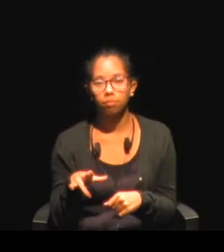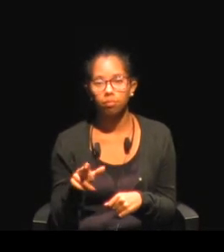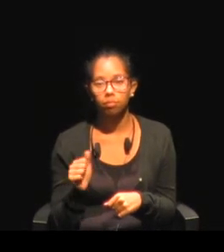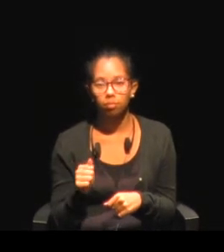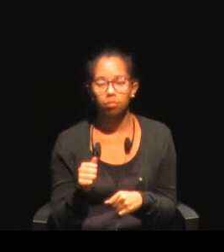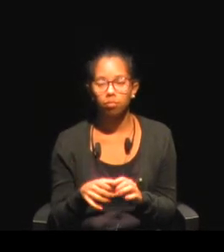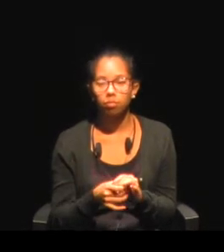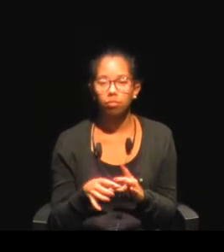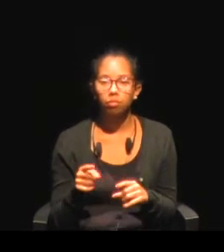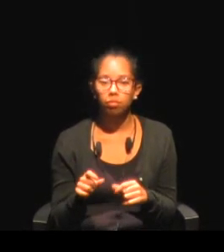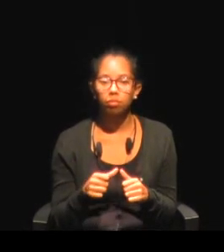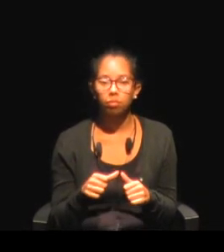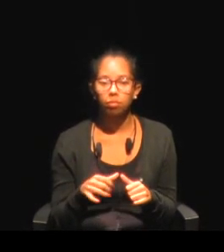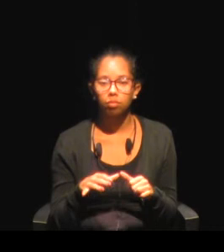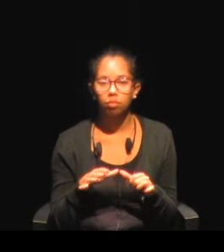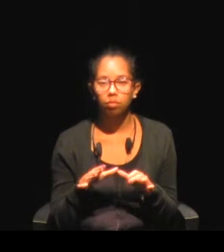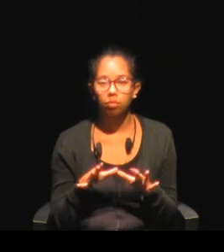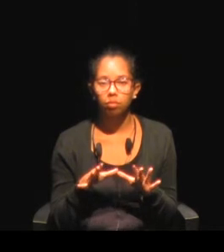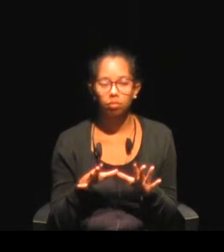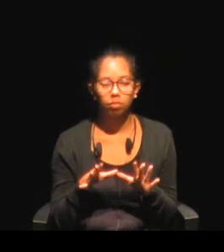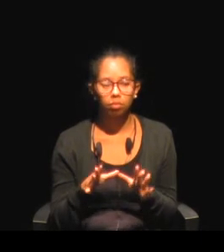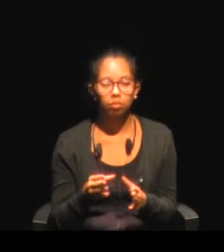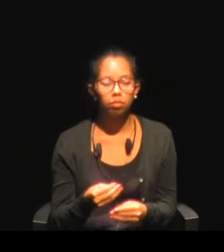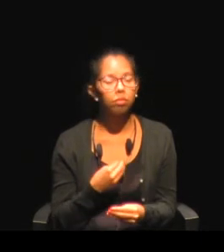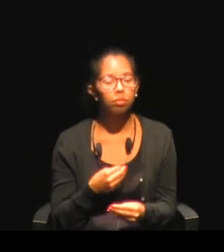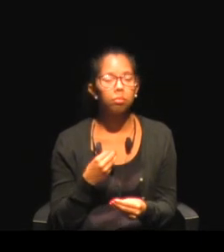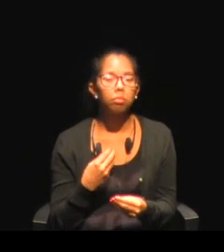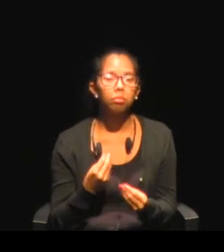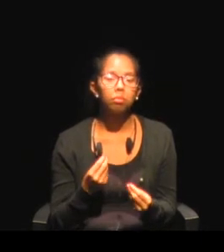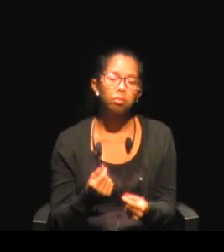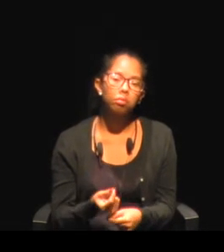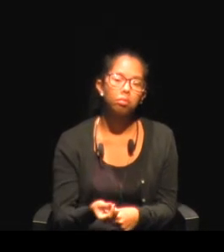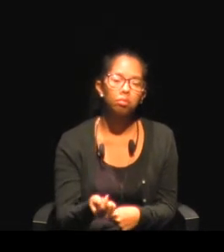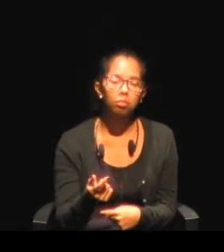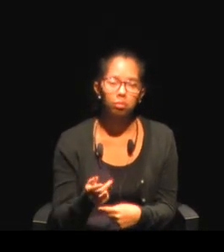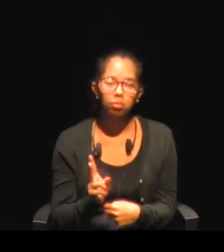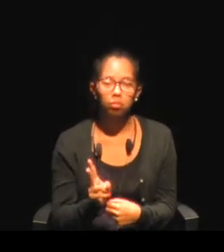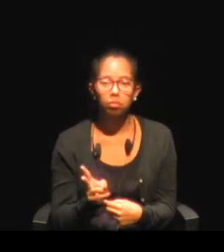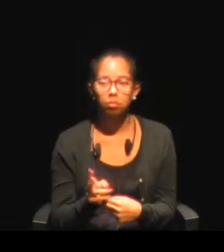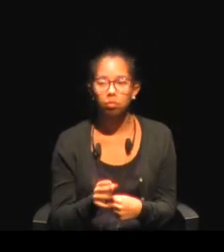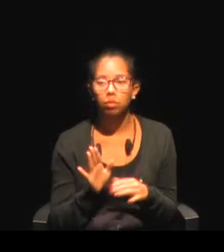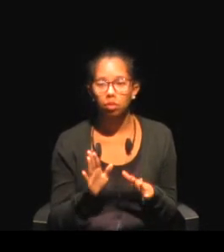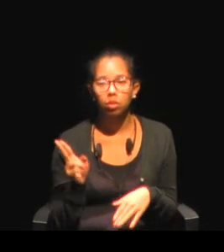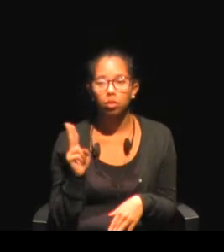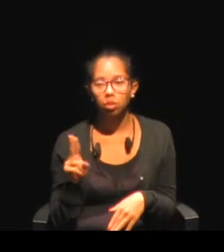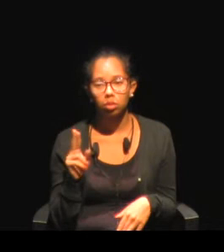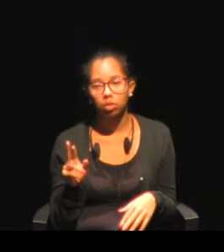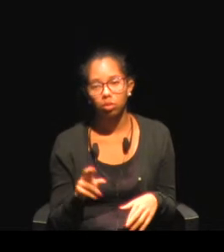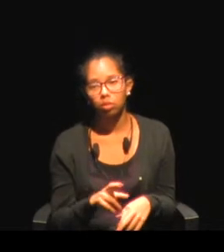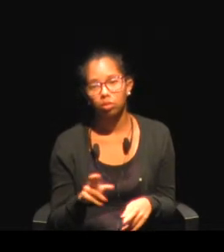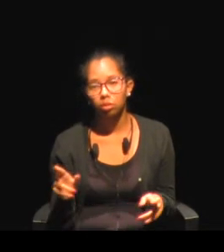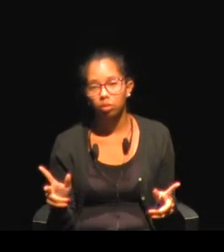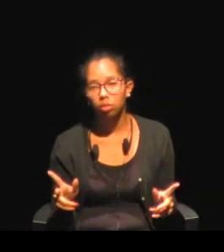ruína e deixasse ela em boas condições ainda de uma sobrevida muito longa. Agora, com um uso um pouco diferente daquele